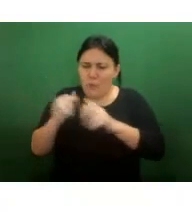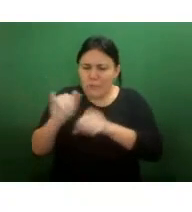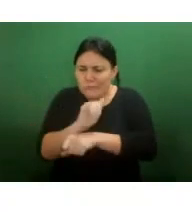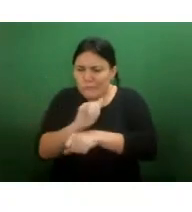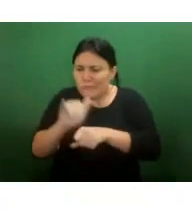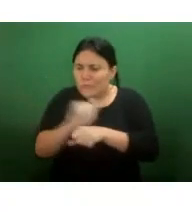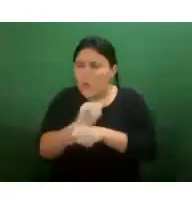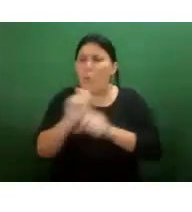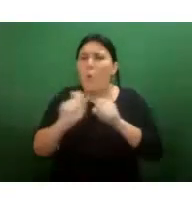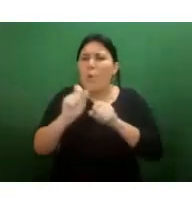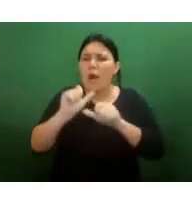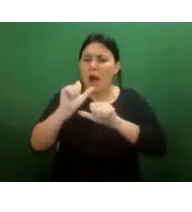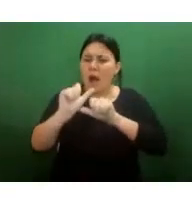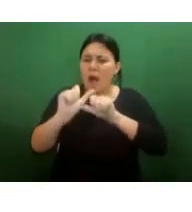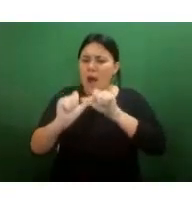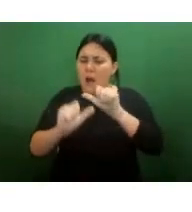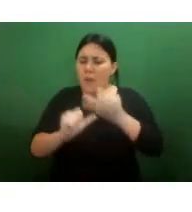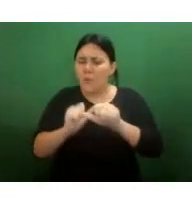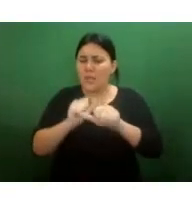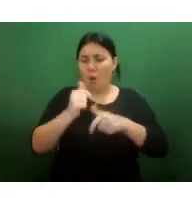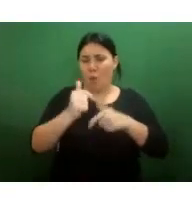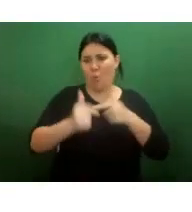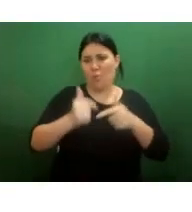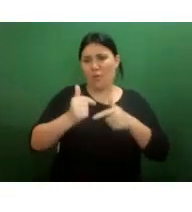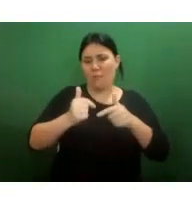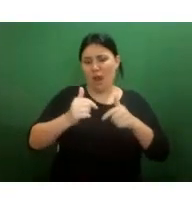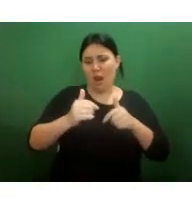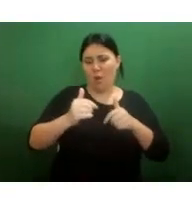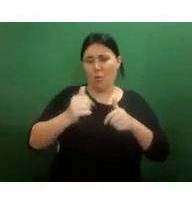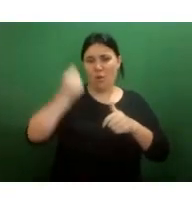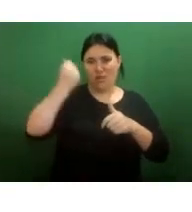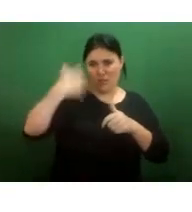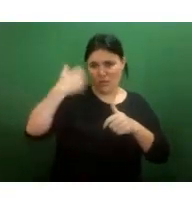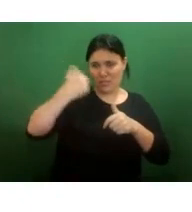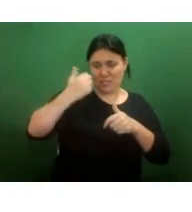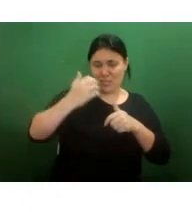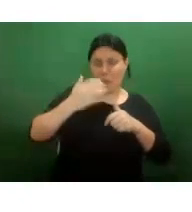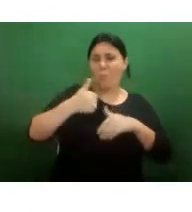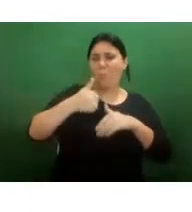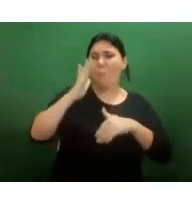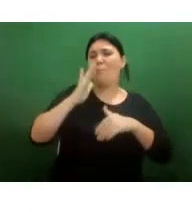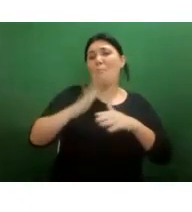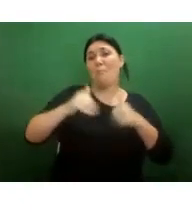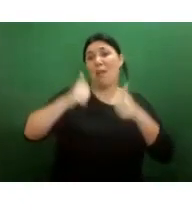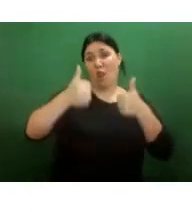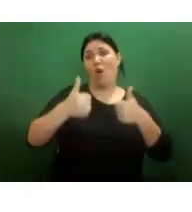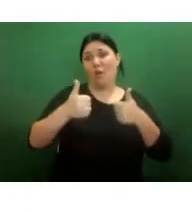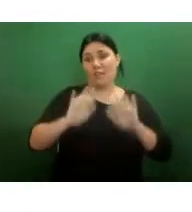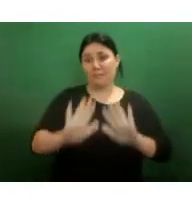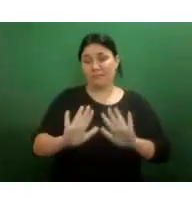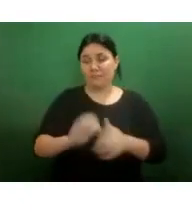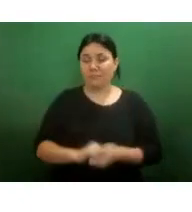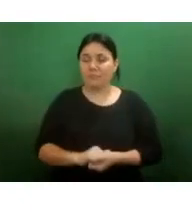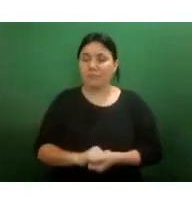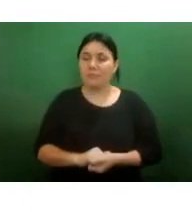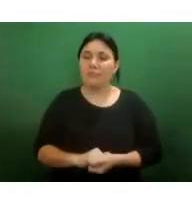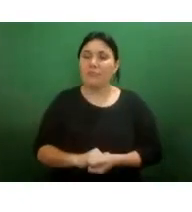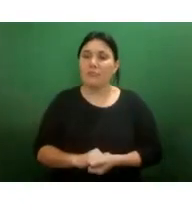ferramentas para tornar o nosso trabalho ainda mais especial. Por exemplo, teve uma escola que,